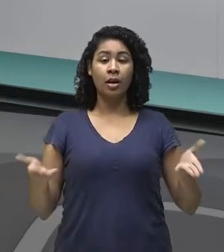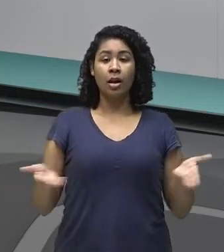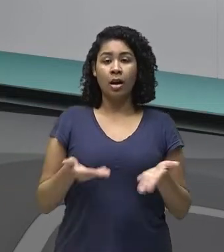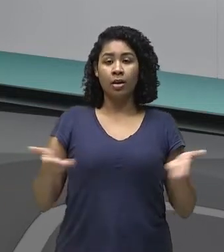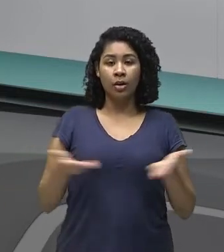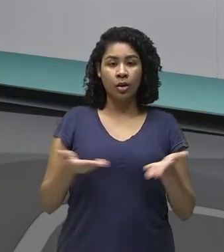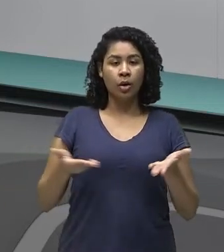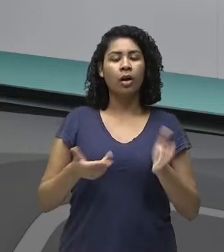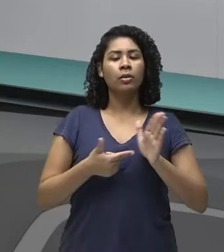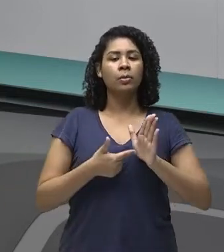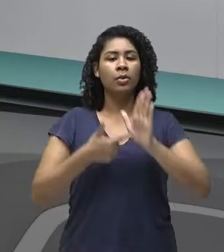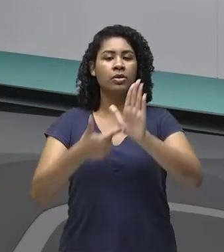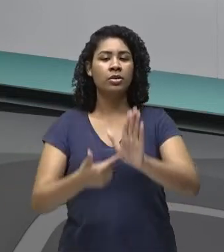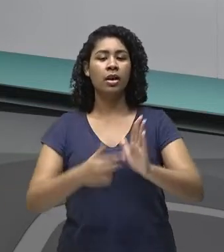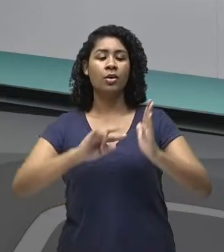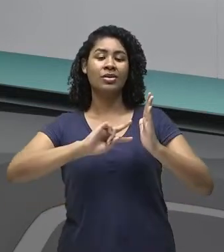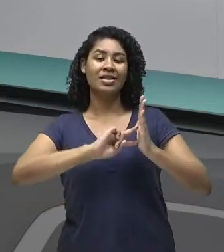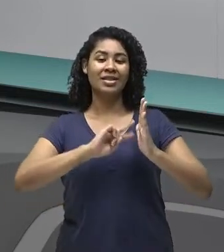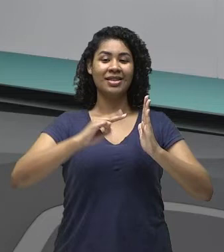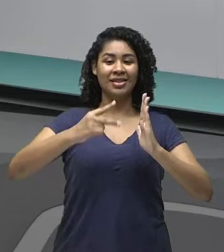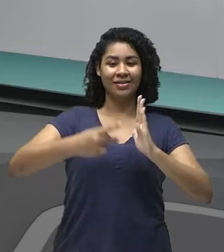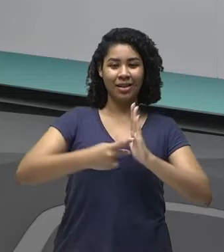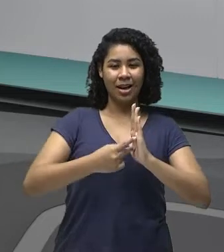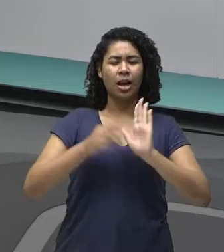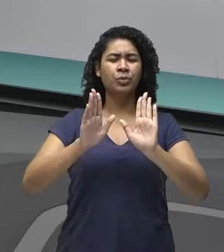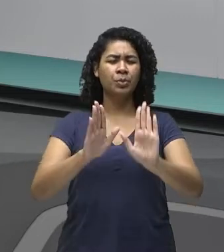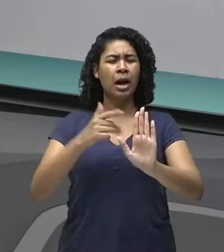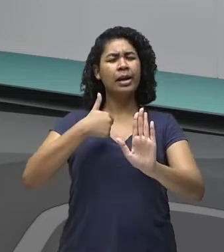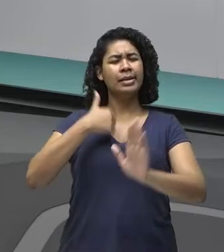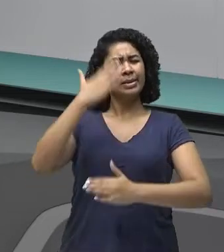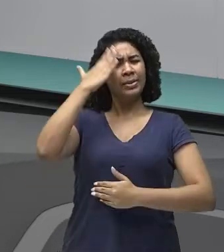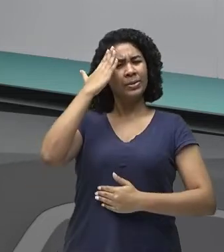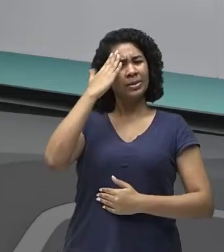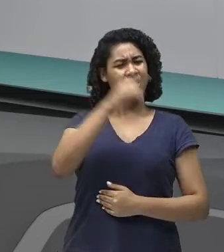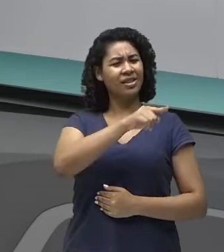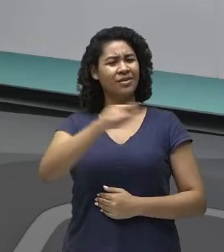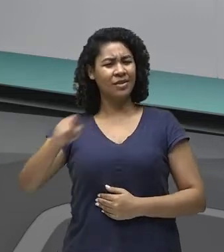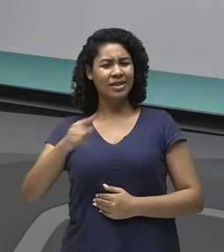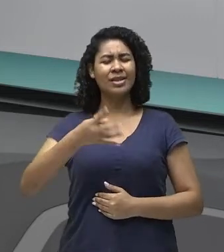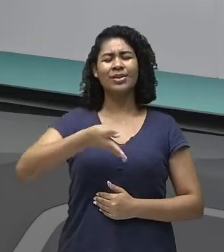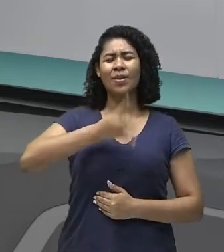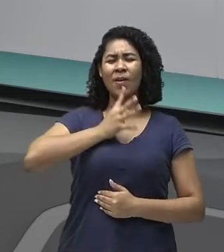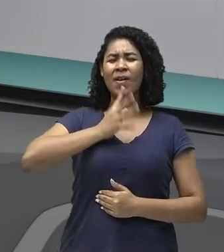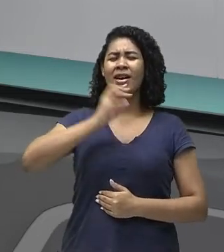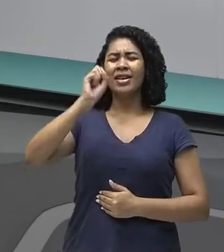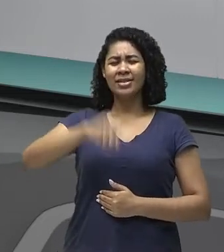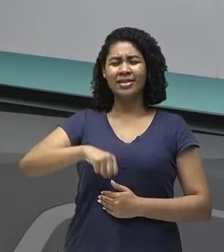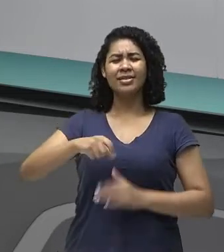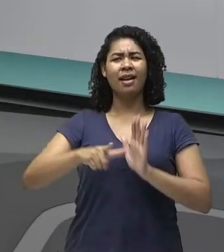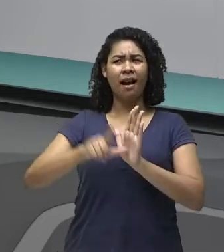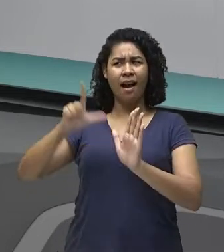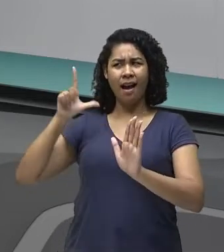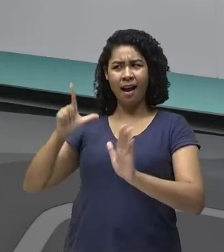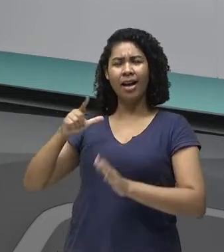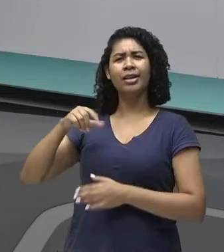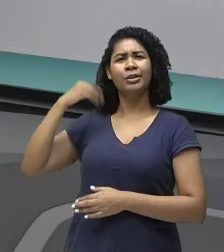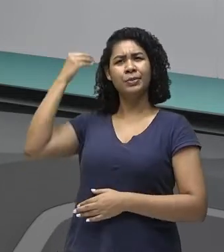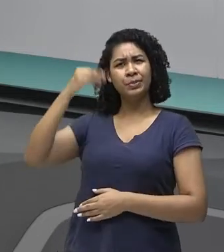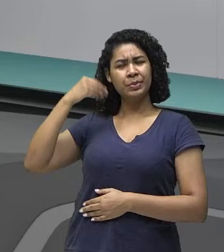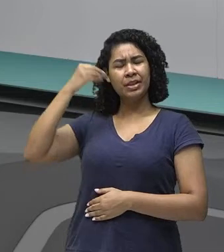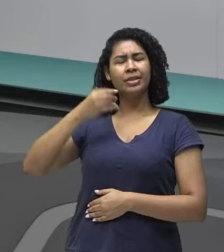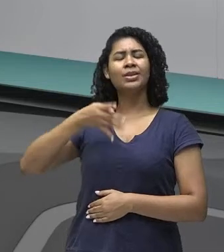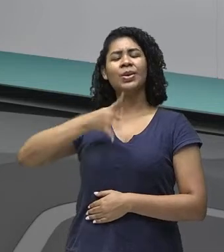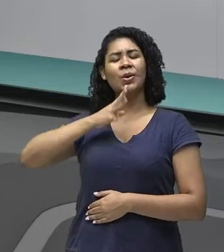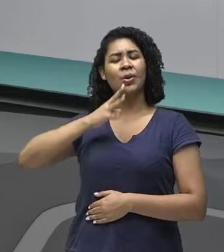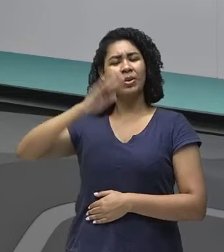o significado, apesar de que eu tenho certeza de que vocês ou já sabiam antes, né? Estão usando conhecimento prévio que a gente